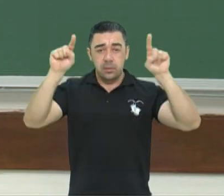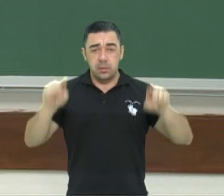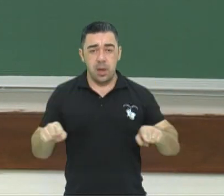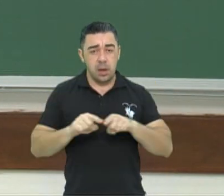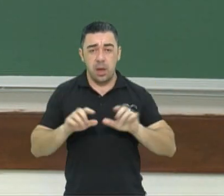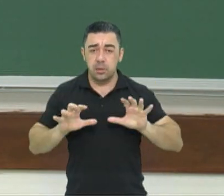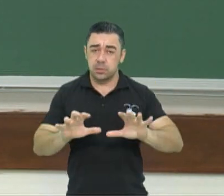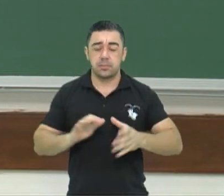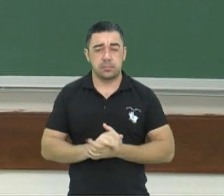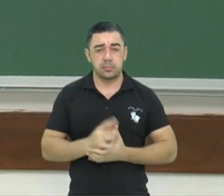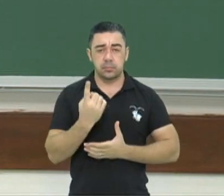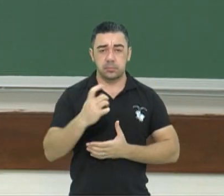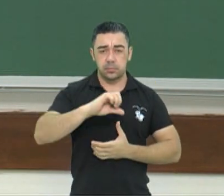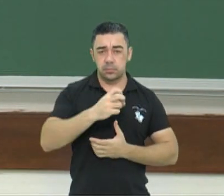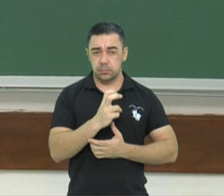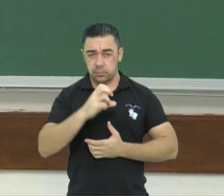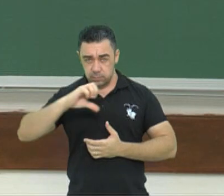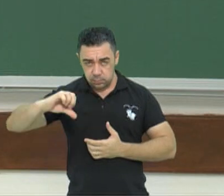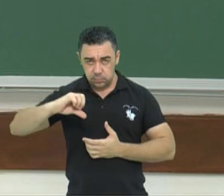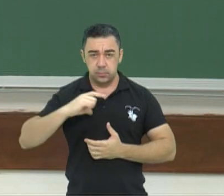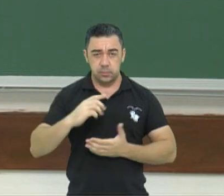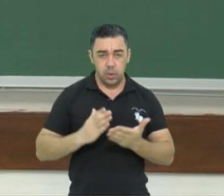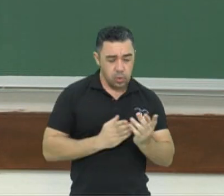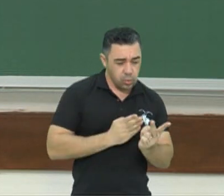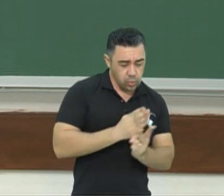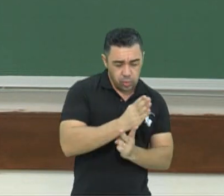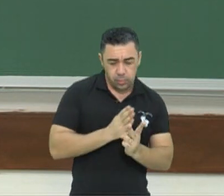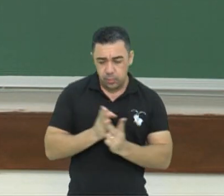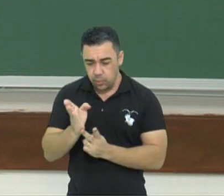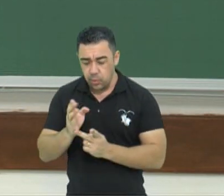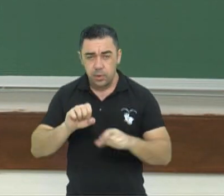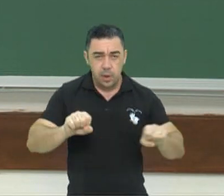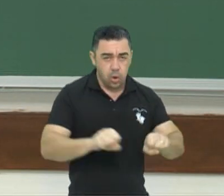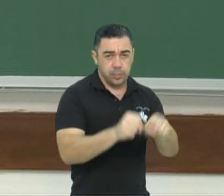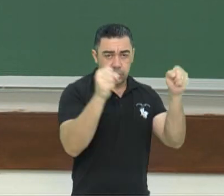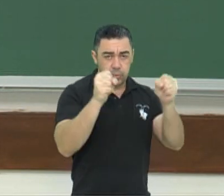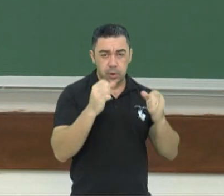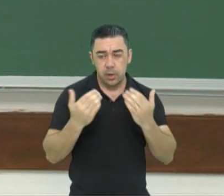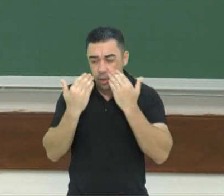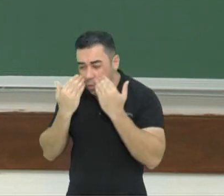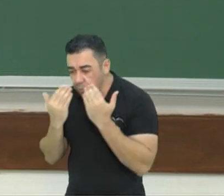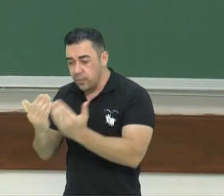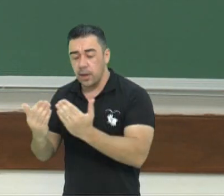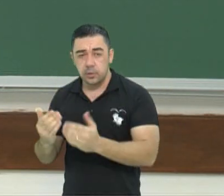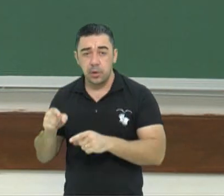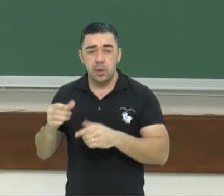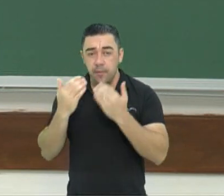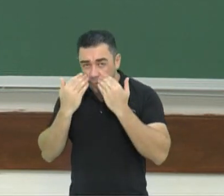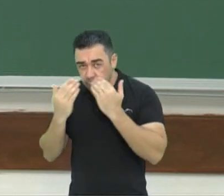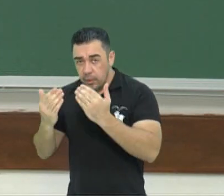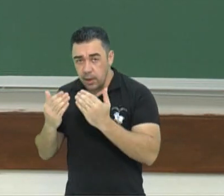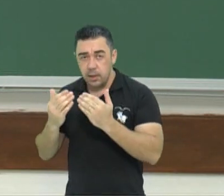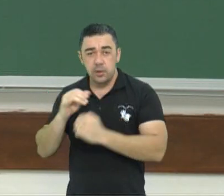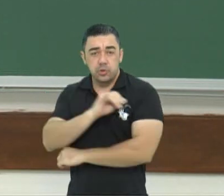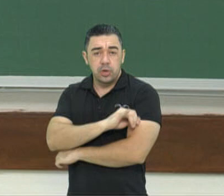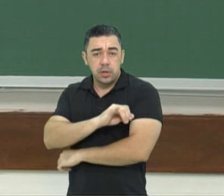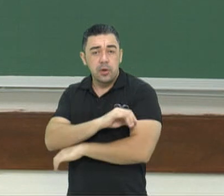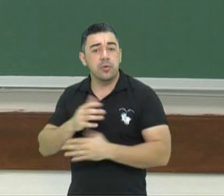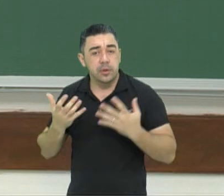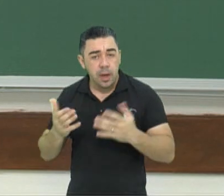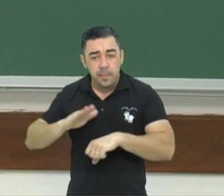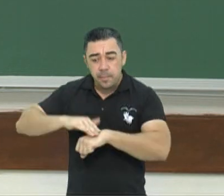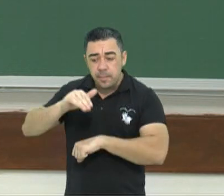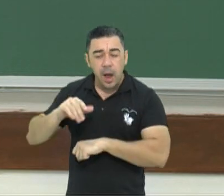Em 1959 existiam dois grupos, Ruptura e o Frente. O grupo Frente do Rio de Janeiro, eles queriam o quê? Eles queriam fazer algo a mais, queriam